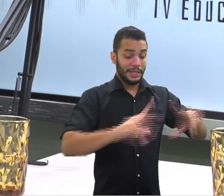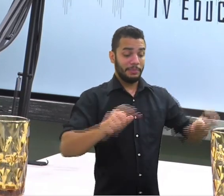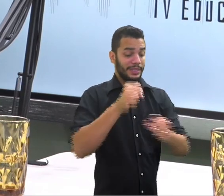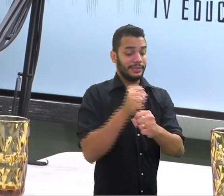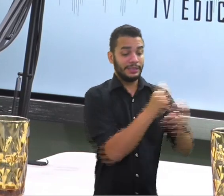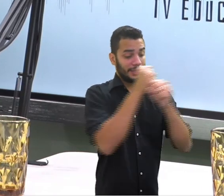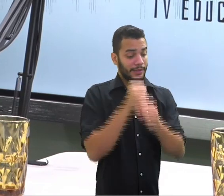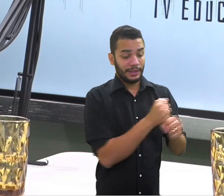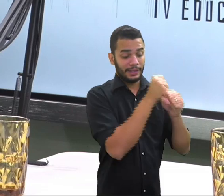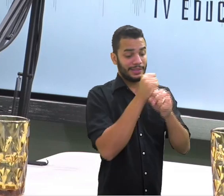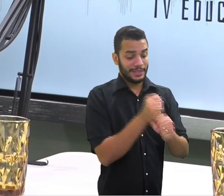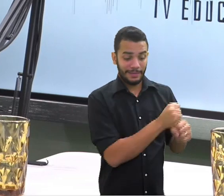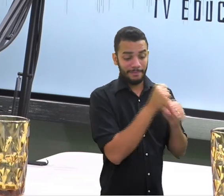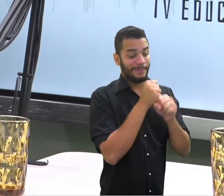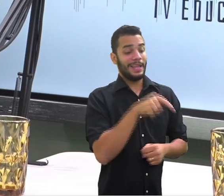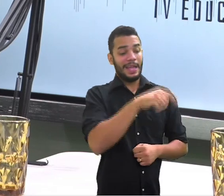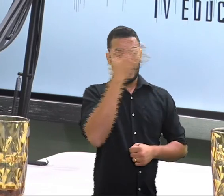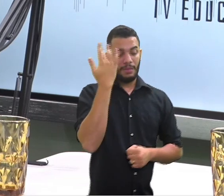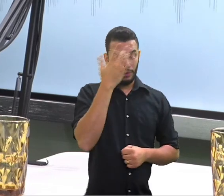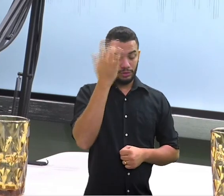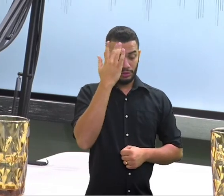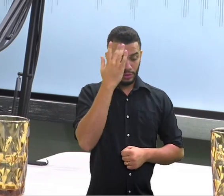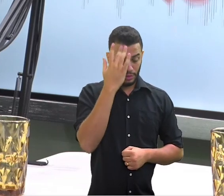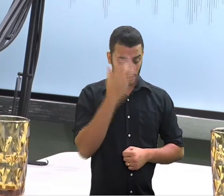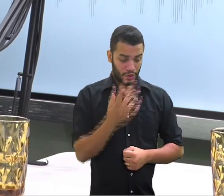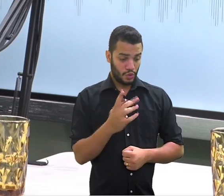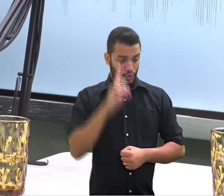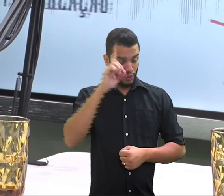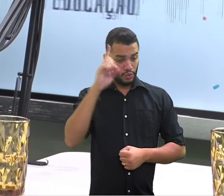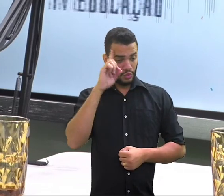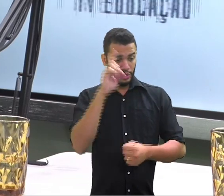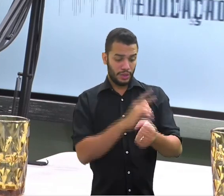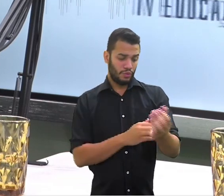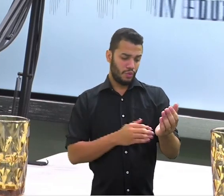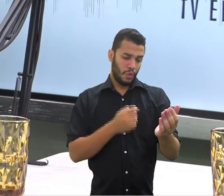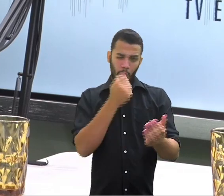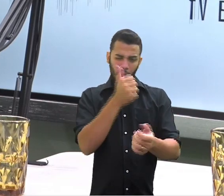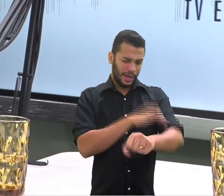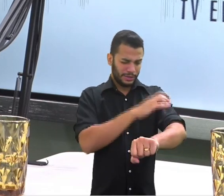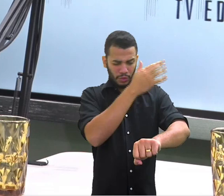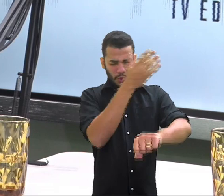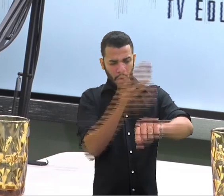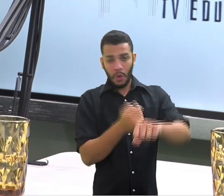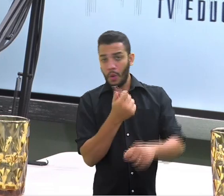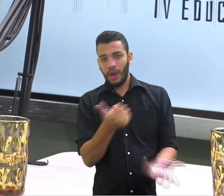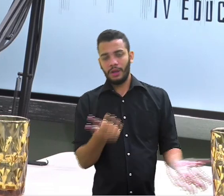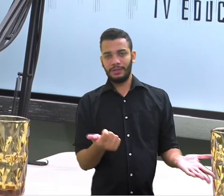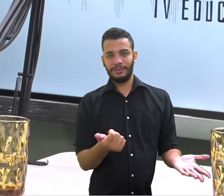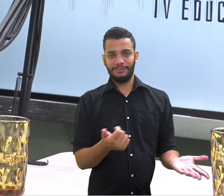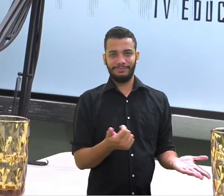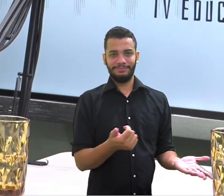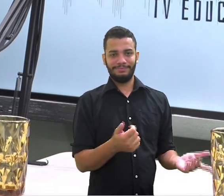A jornada é maior do que imagino. E o estresse é muito grande. Então são inúmeros problemas que a violência causa. Para o aluno, para